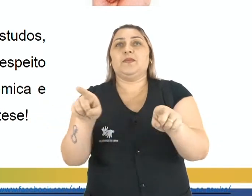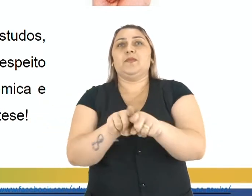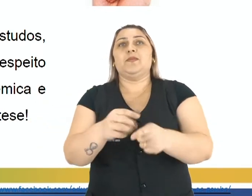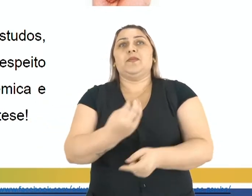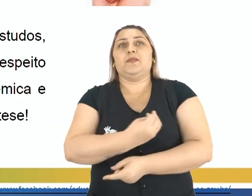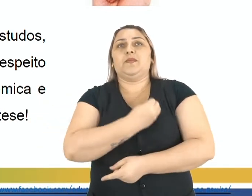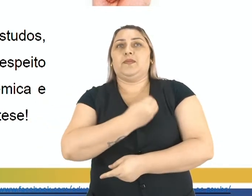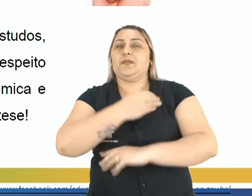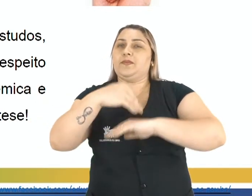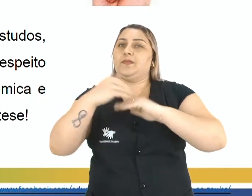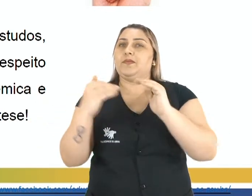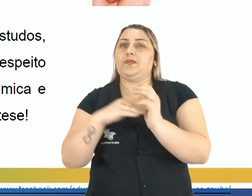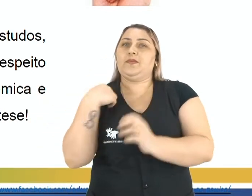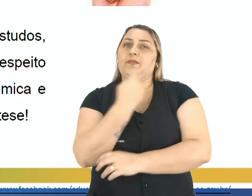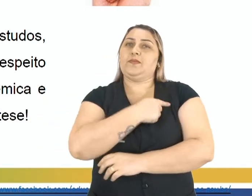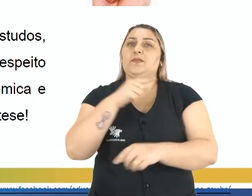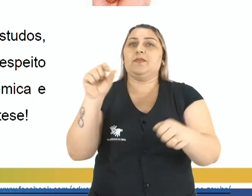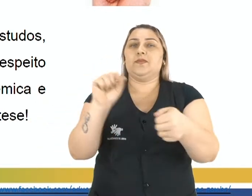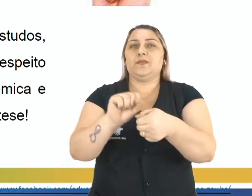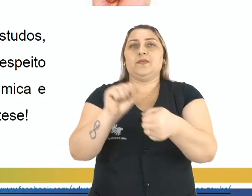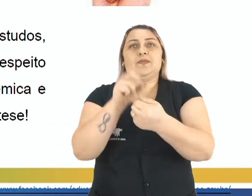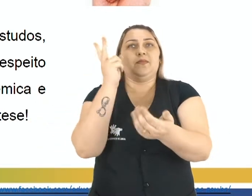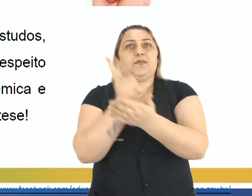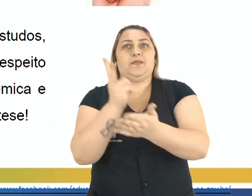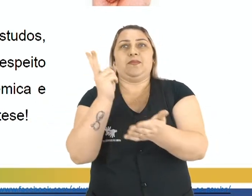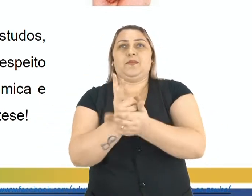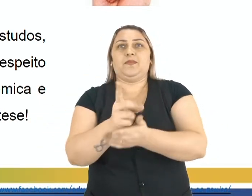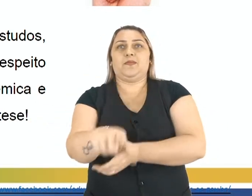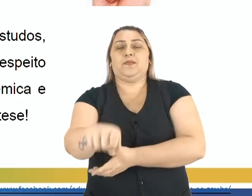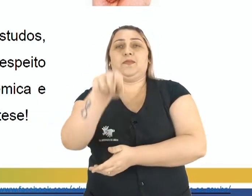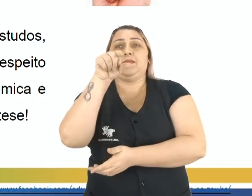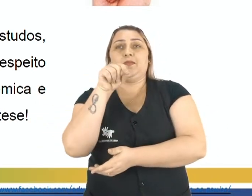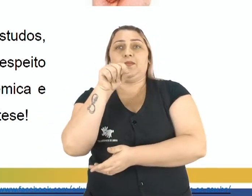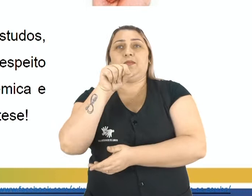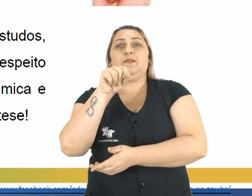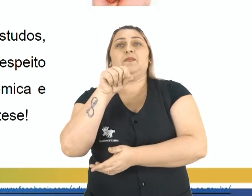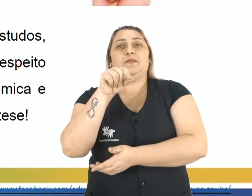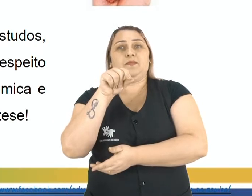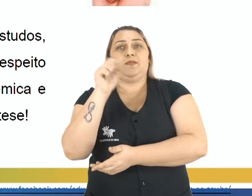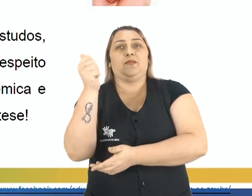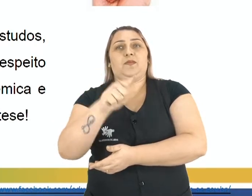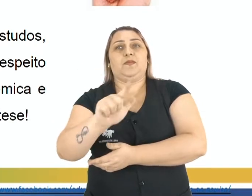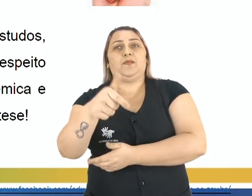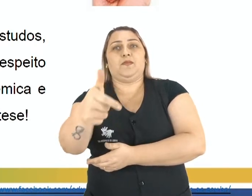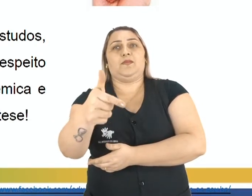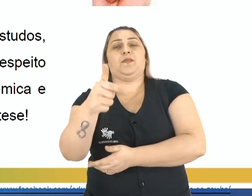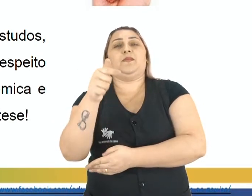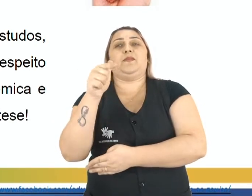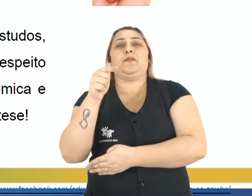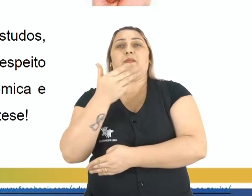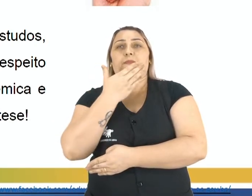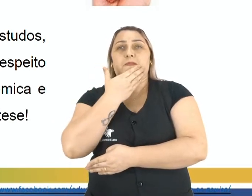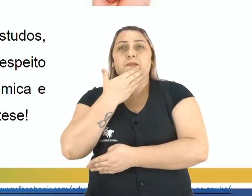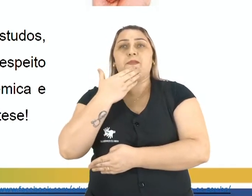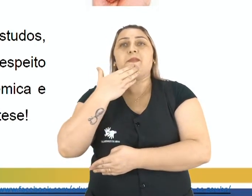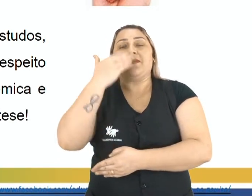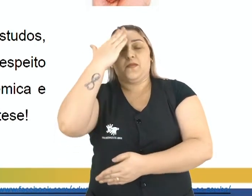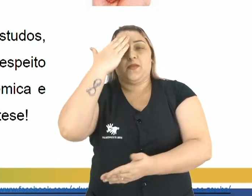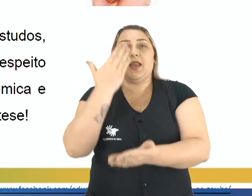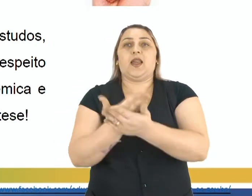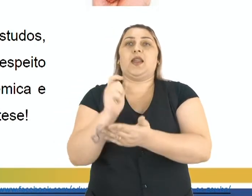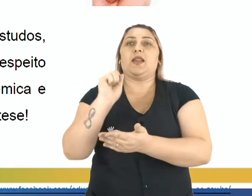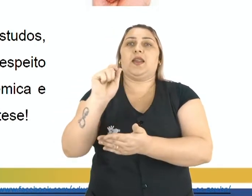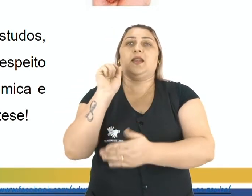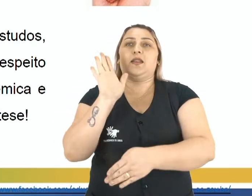presentes em tudo o que fazemos. Sempre preferimos uma coisa à outra, defendendo algo que acreditamos